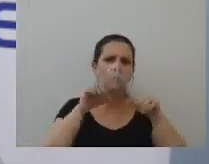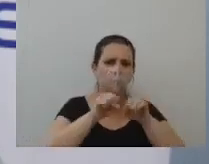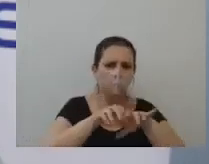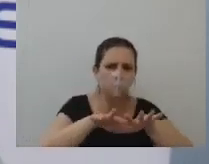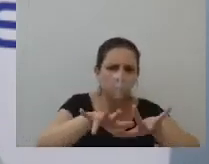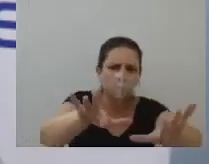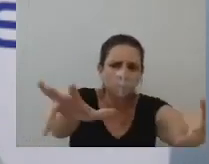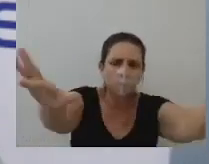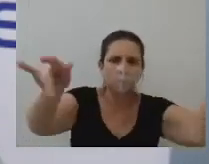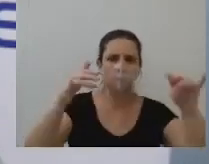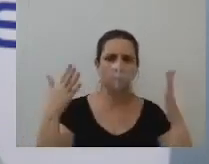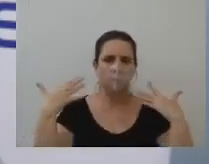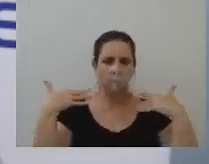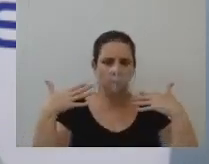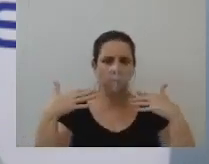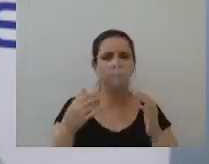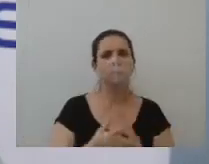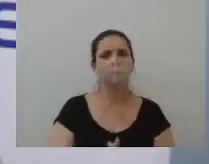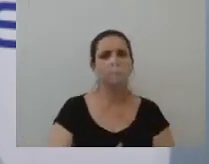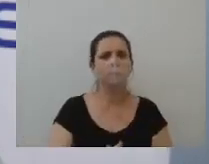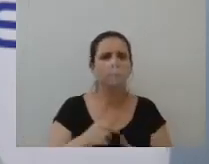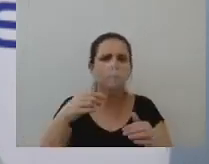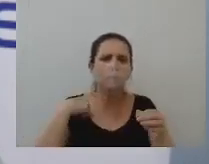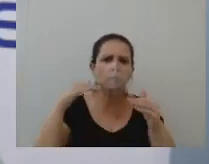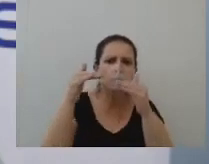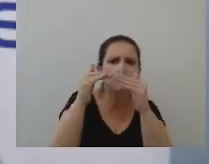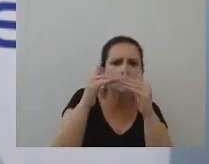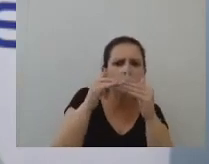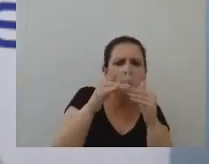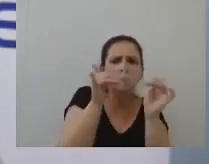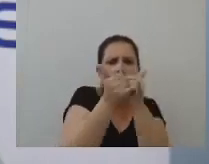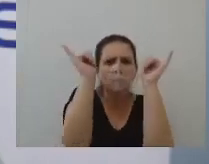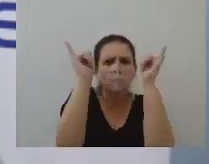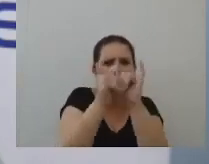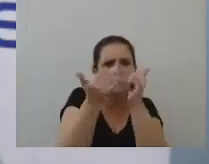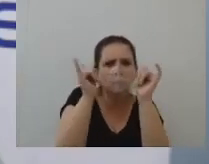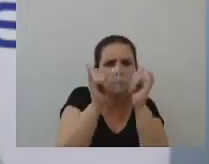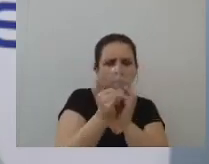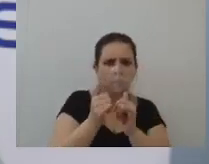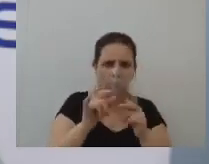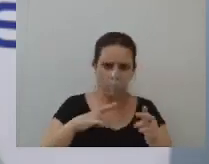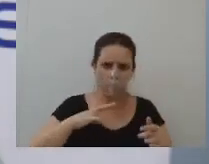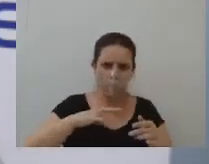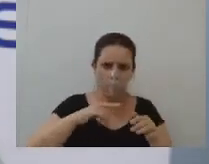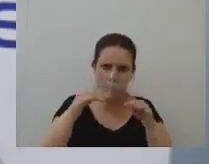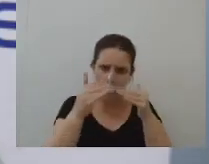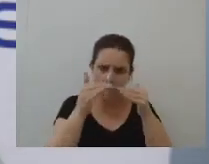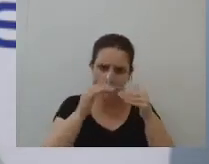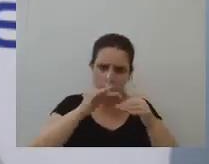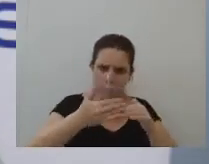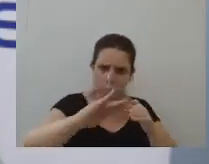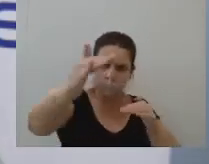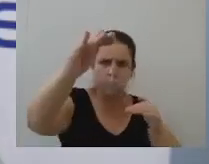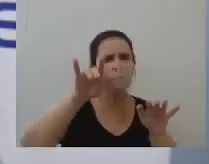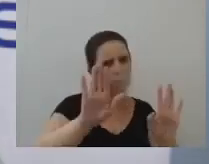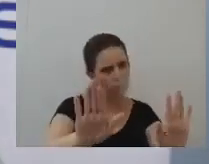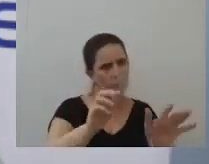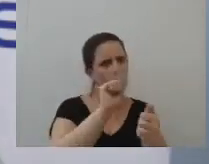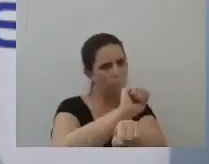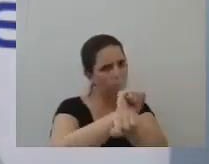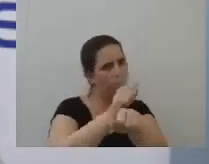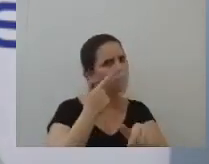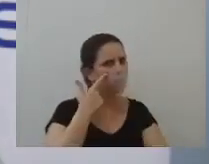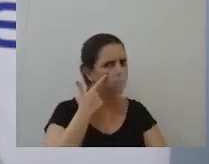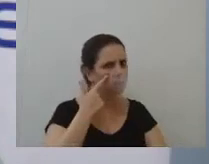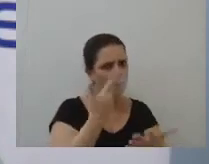propagação. Calor e propagação tem a ver com energia, tem a ver com ondas? Vocês vão ver durante essa aula.